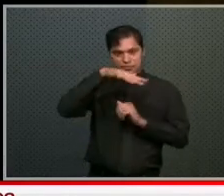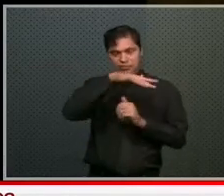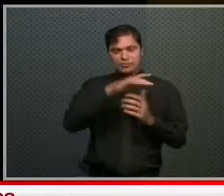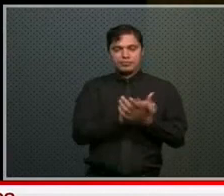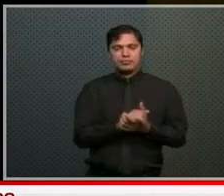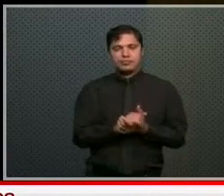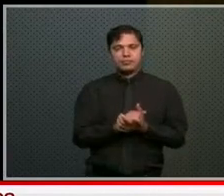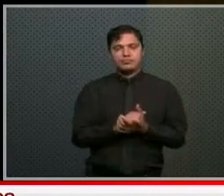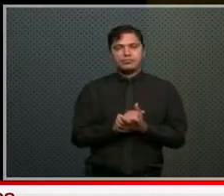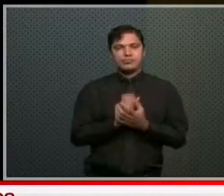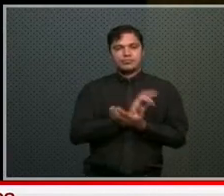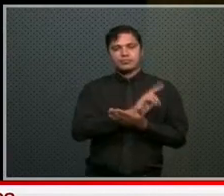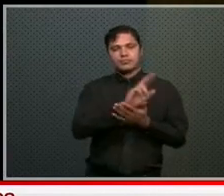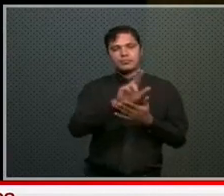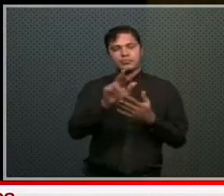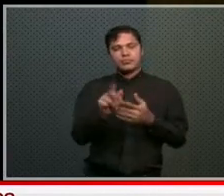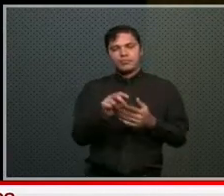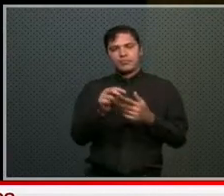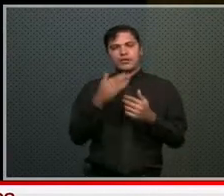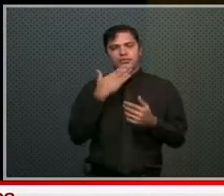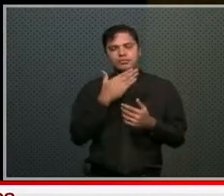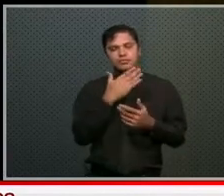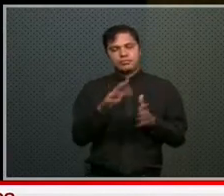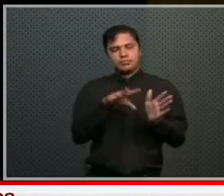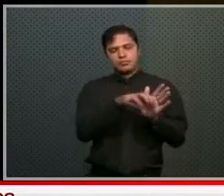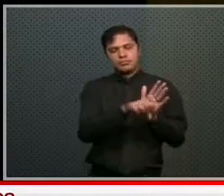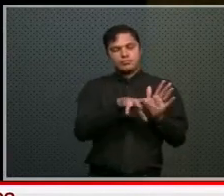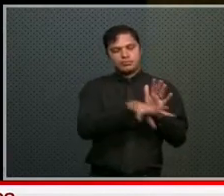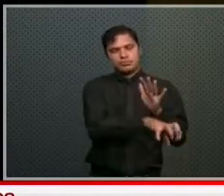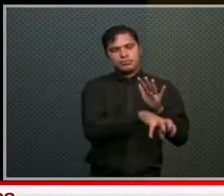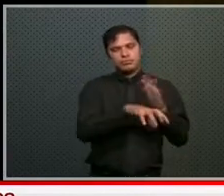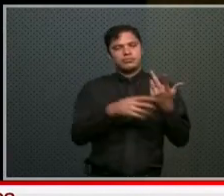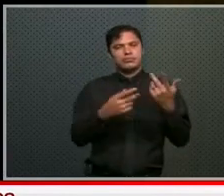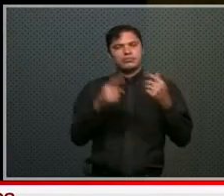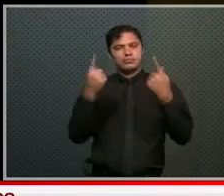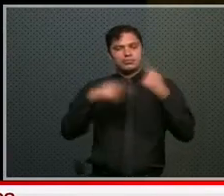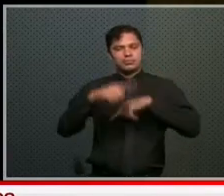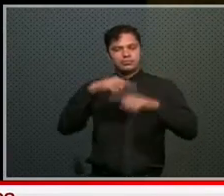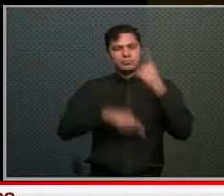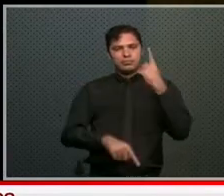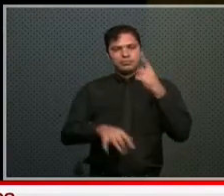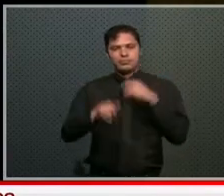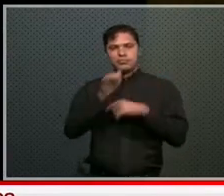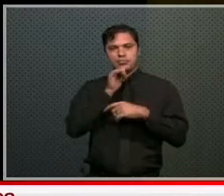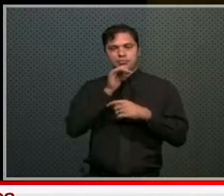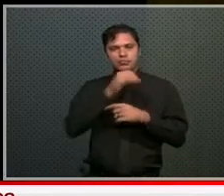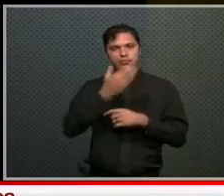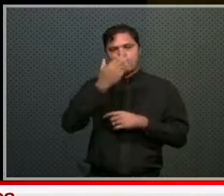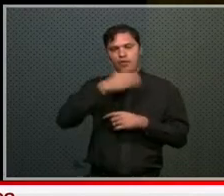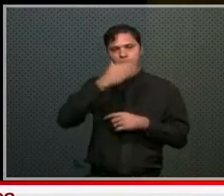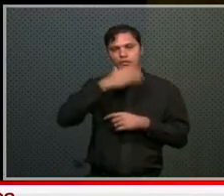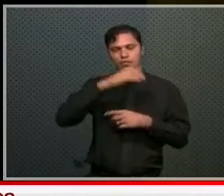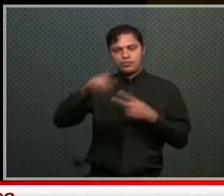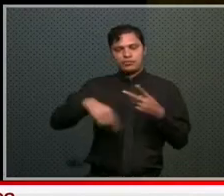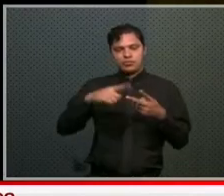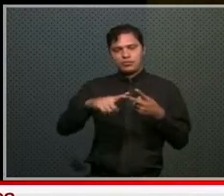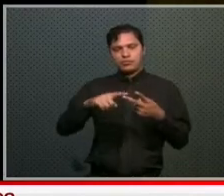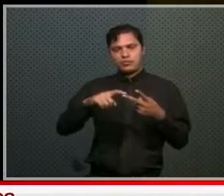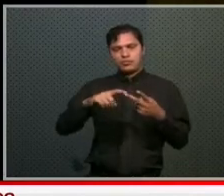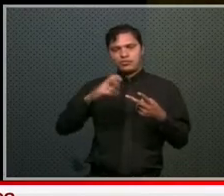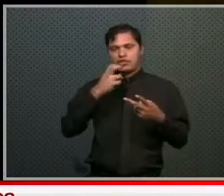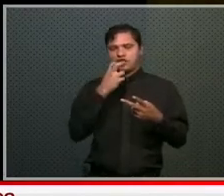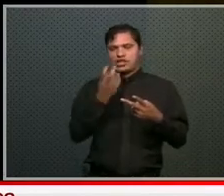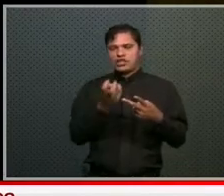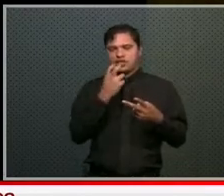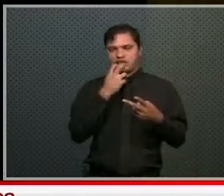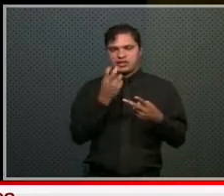espécies extrativas com potencialidades econômicas Como por exemplo bacurizeiro o Xero e curauá